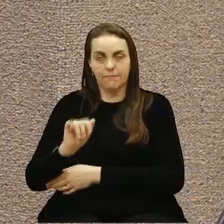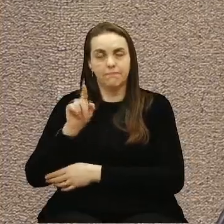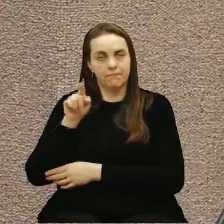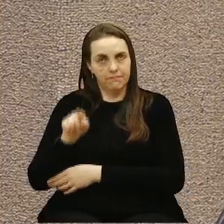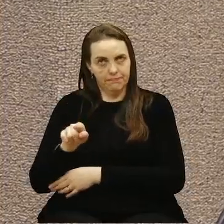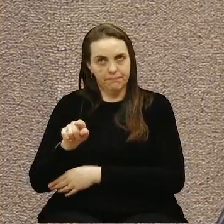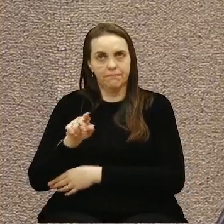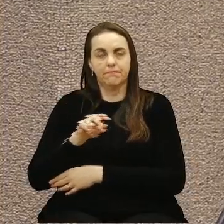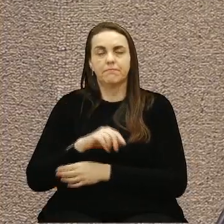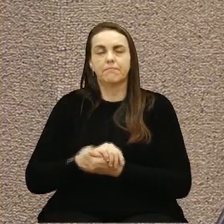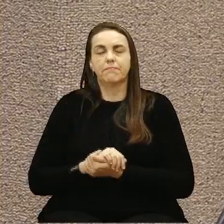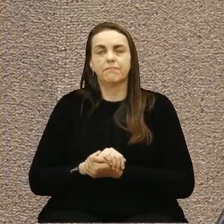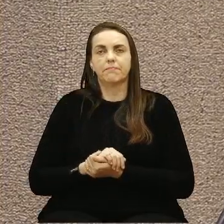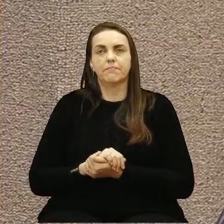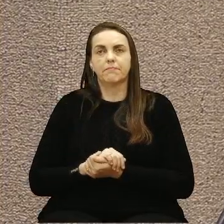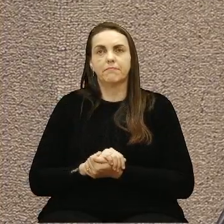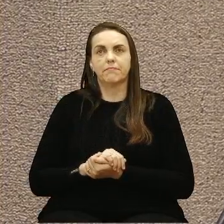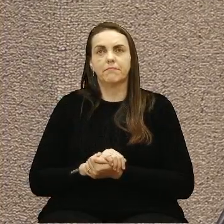Rafael Deboni,